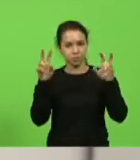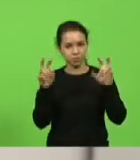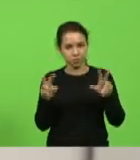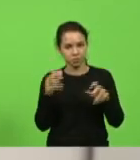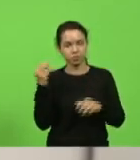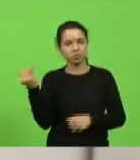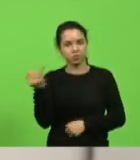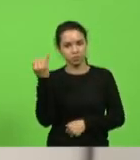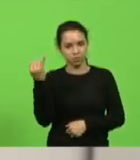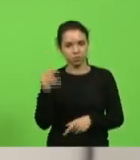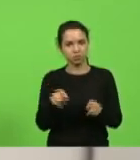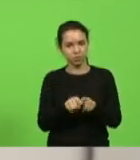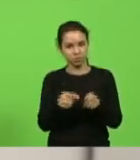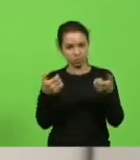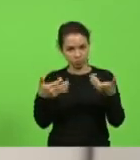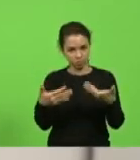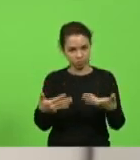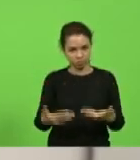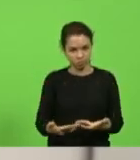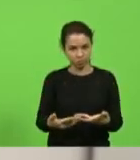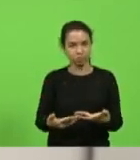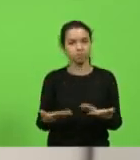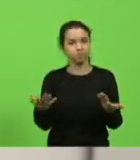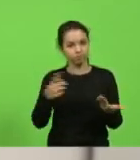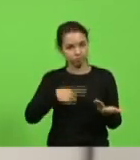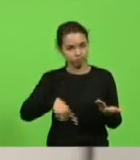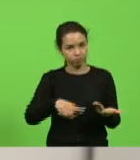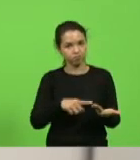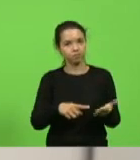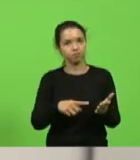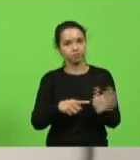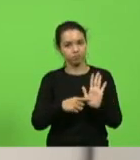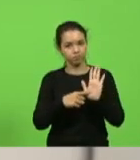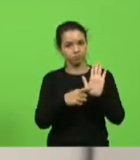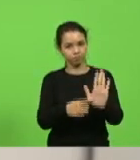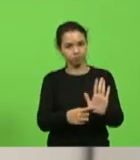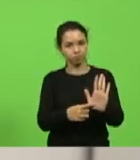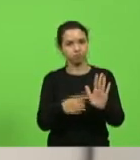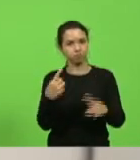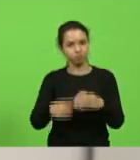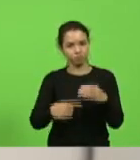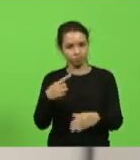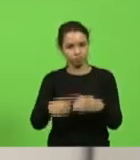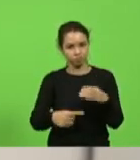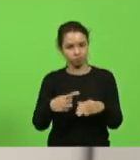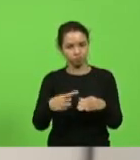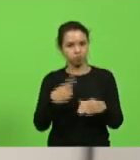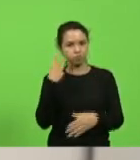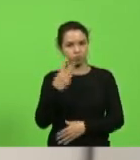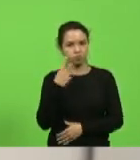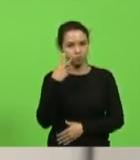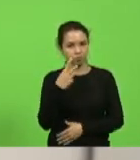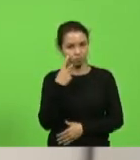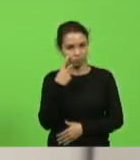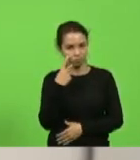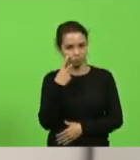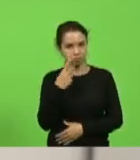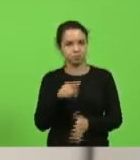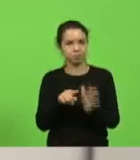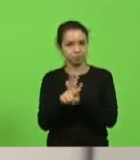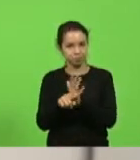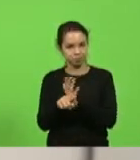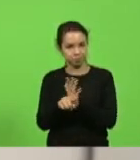colhidos, esse é o cenário sobre o qual debruçou-se a Comissão Parlamentar de Inquérito e também o que se analisou na